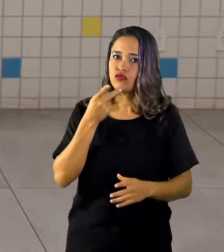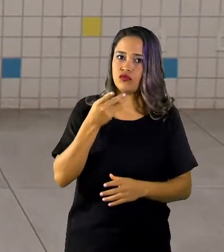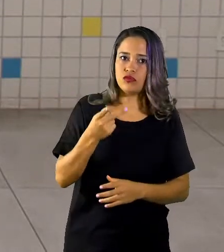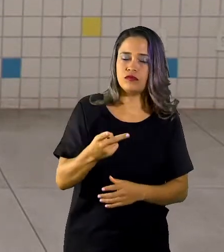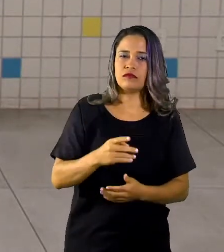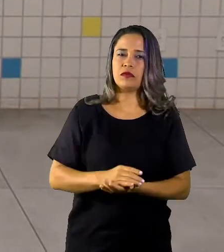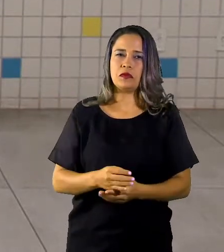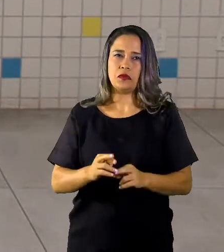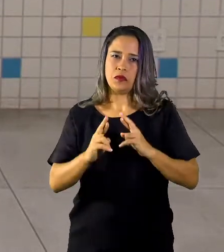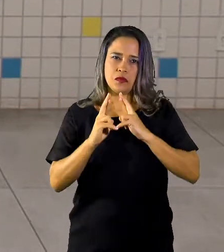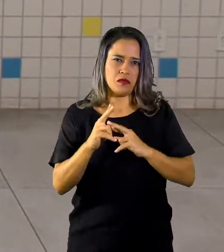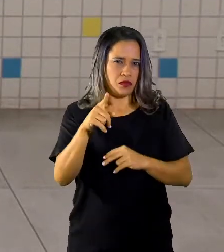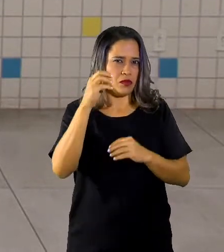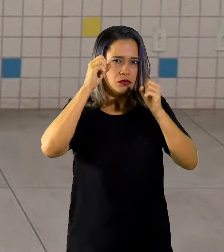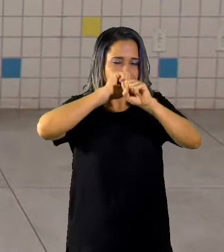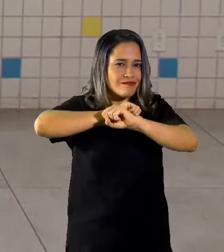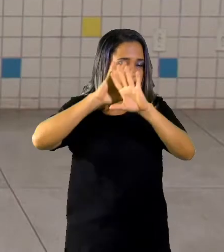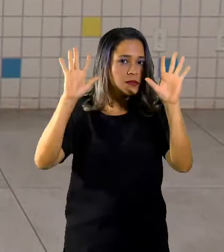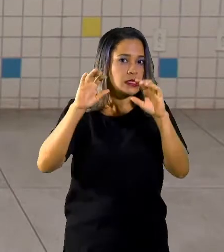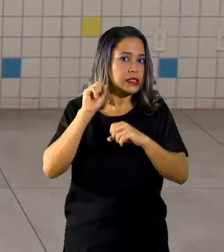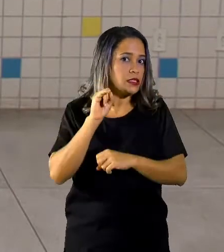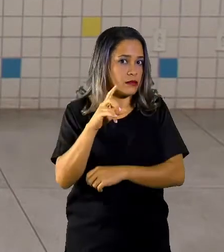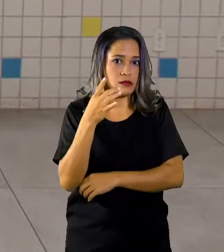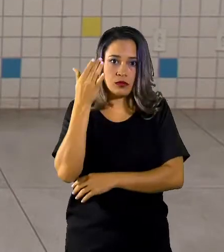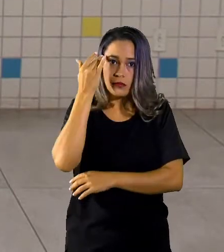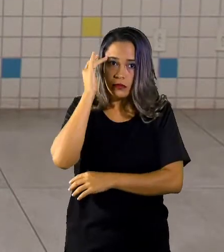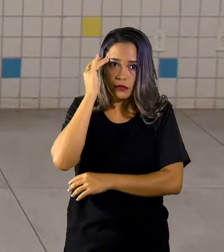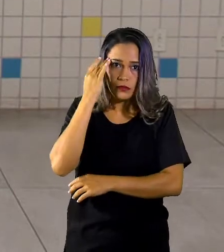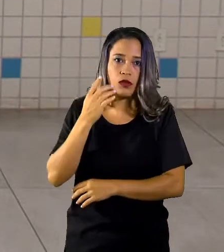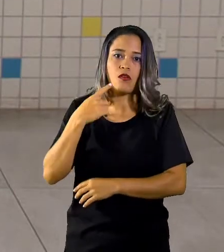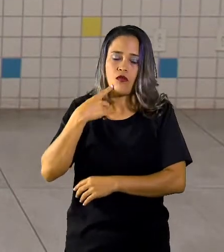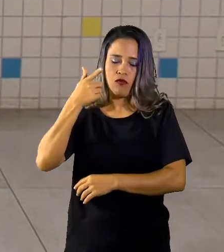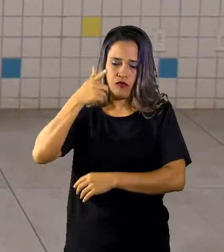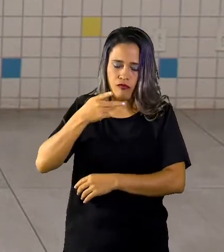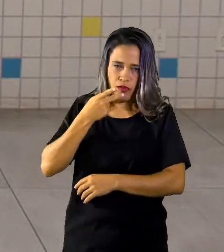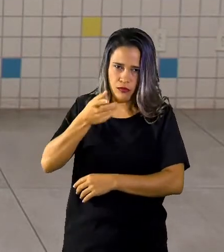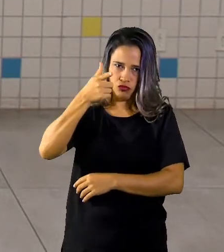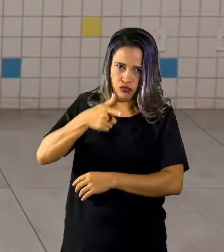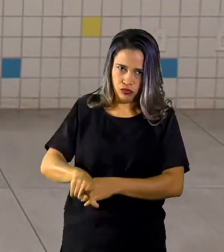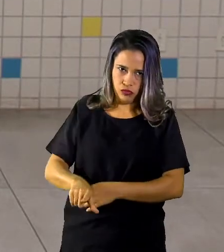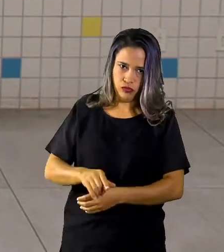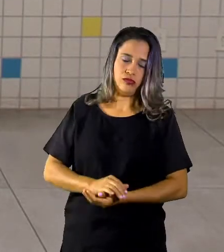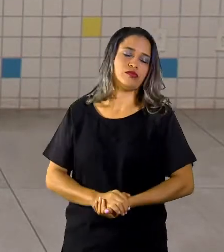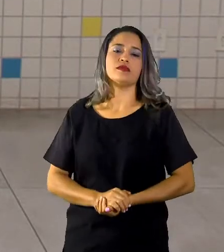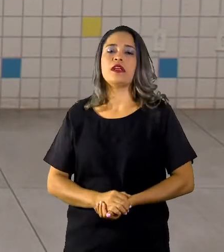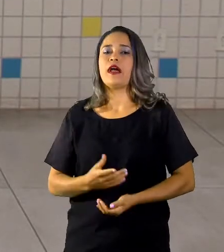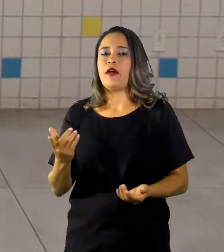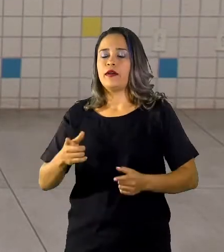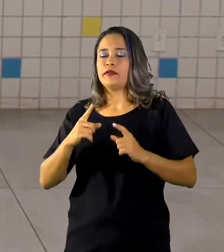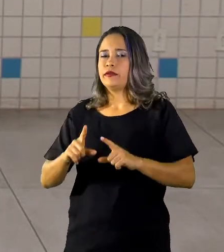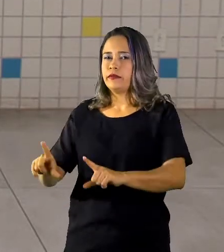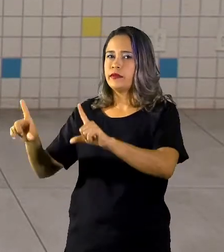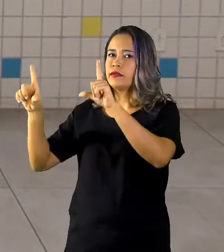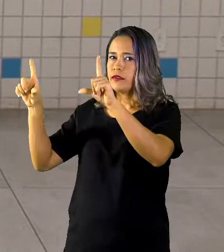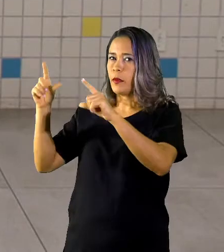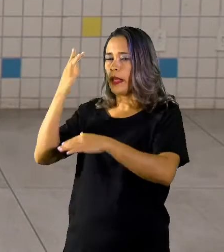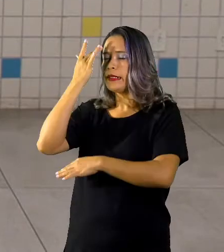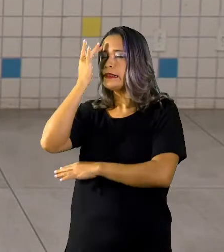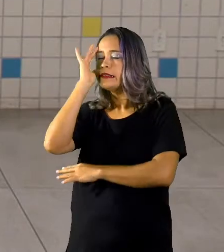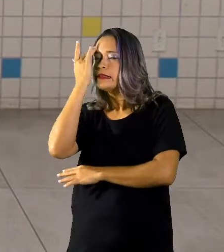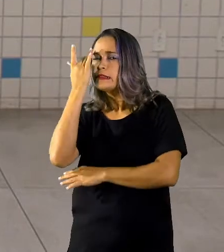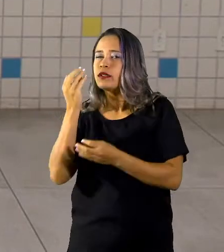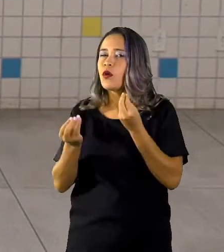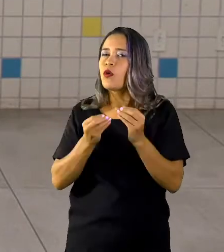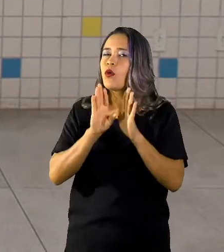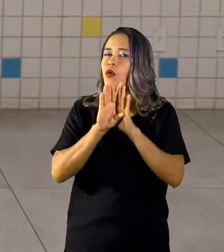vocês tenham entendido bem, e se não entenderam, eu vou revisar novamente. Nós vamos agora para a nossa tela, para nós entendermos que conceito